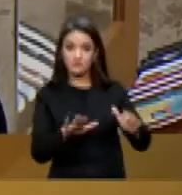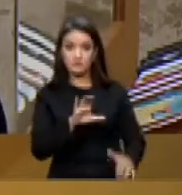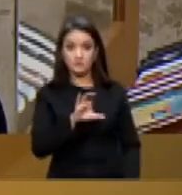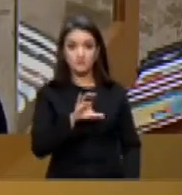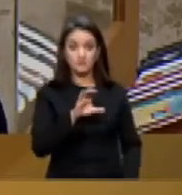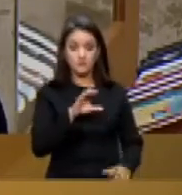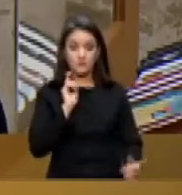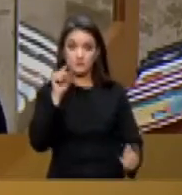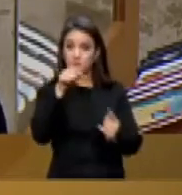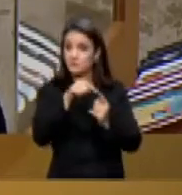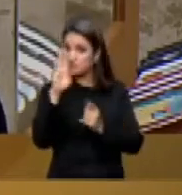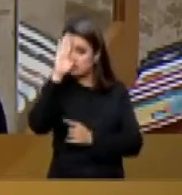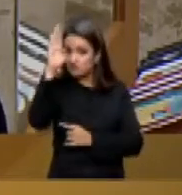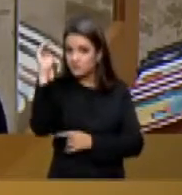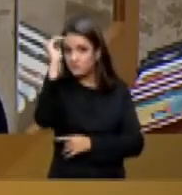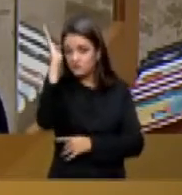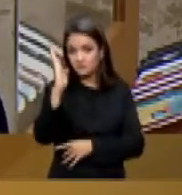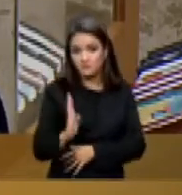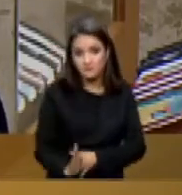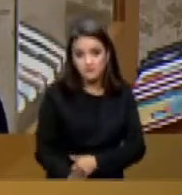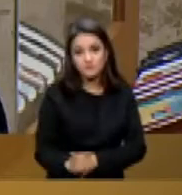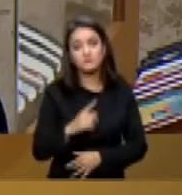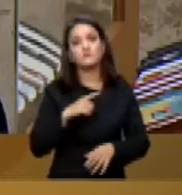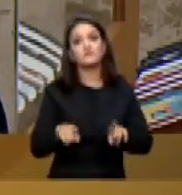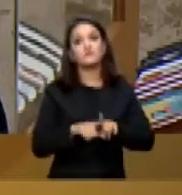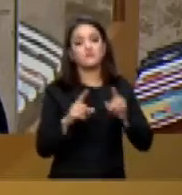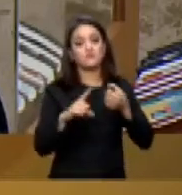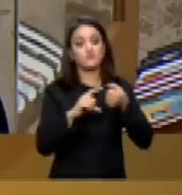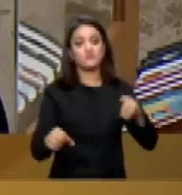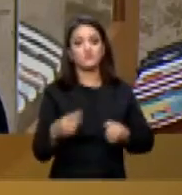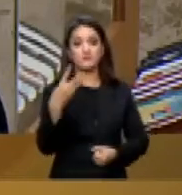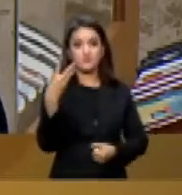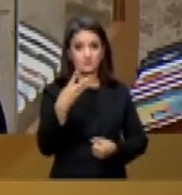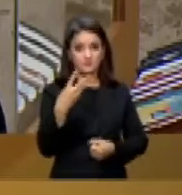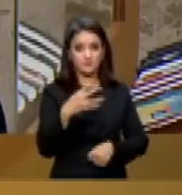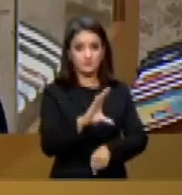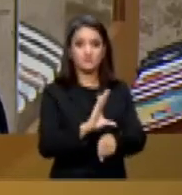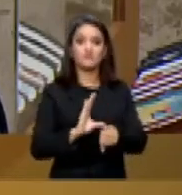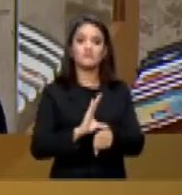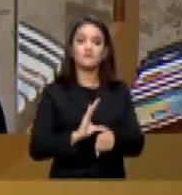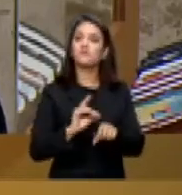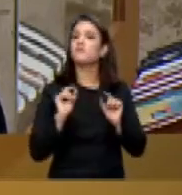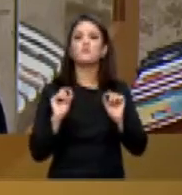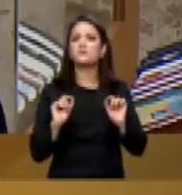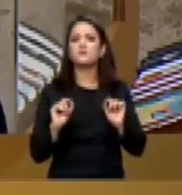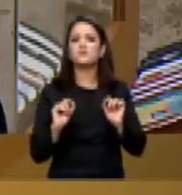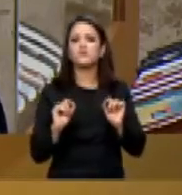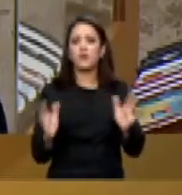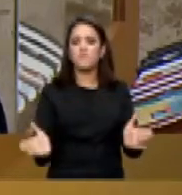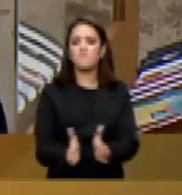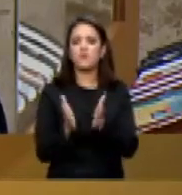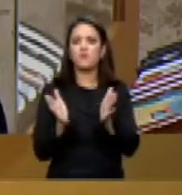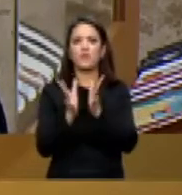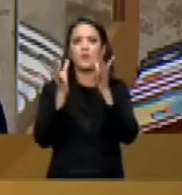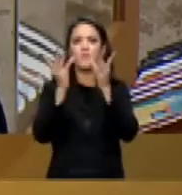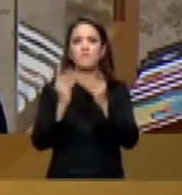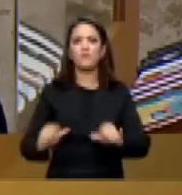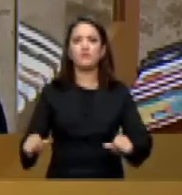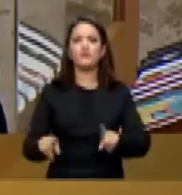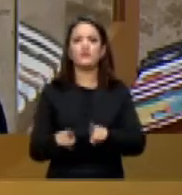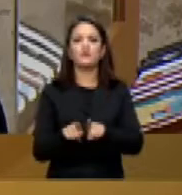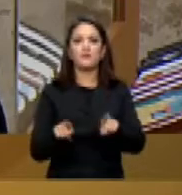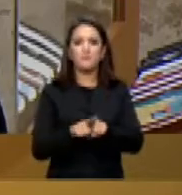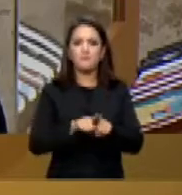Estado brasileiro, descritos no artigo 3º da Constituição, de erradicar a pobreza, reduzir desigualdades